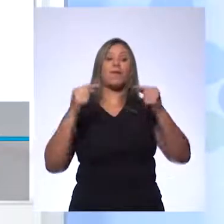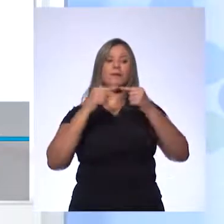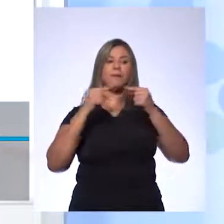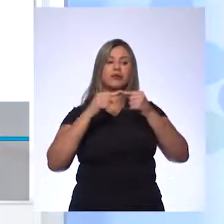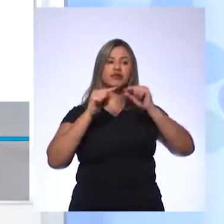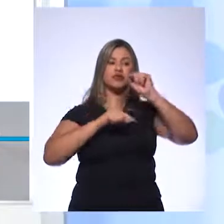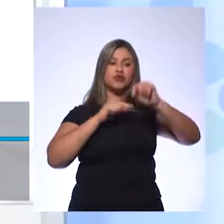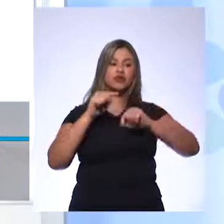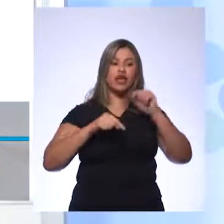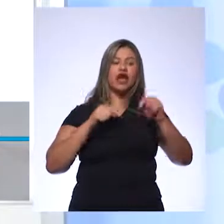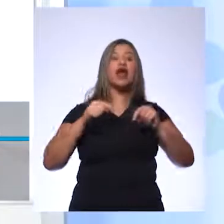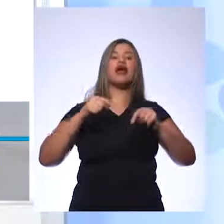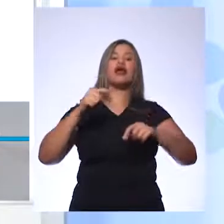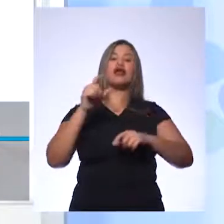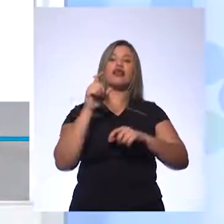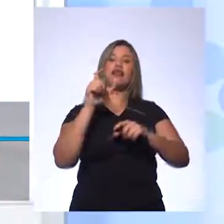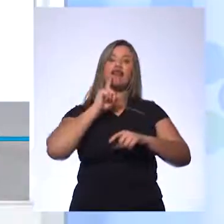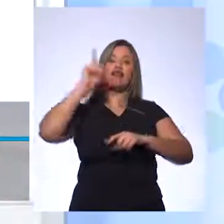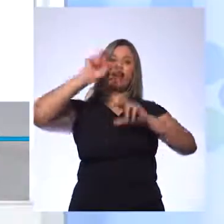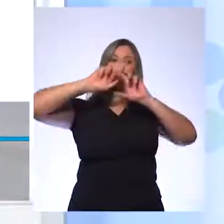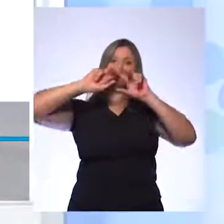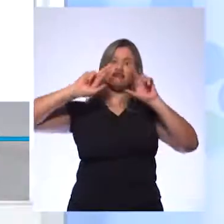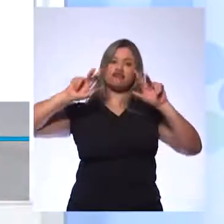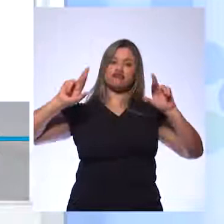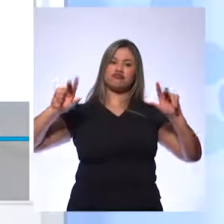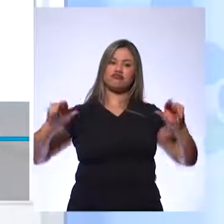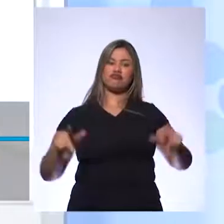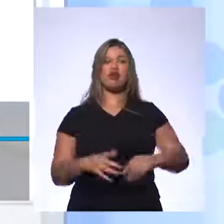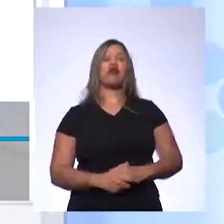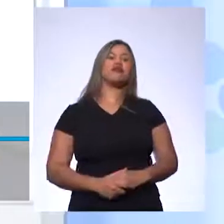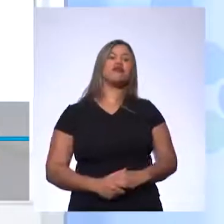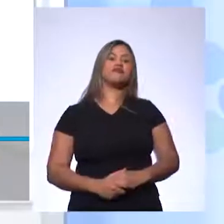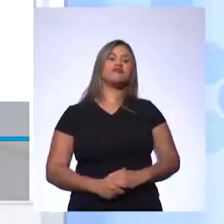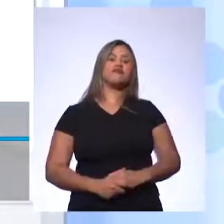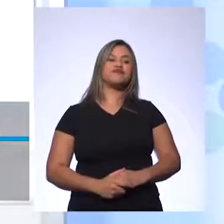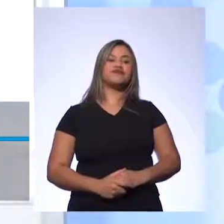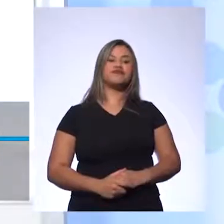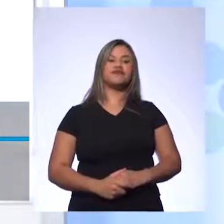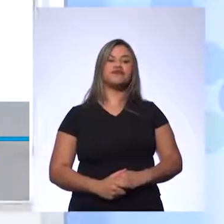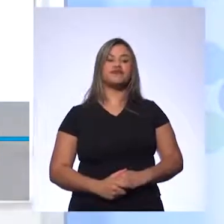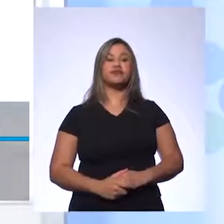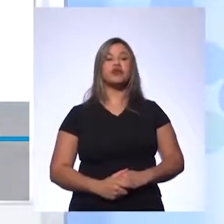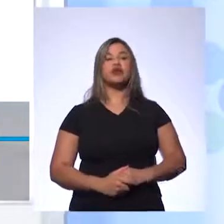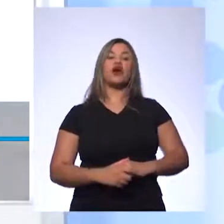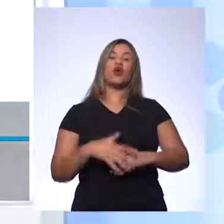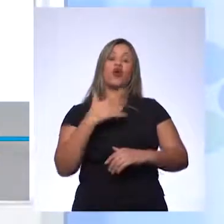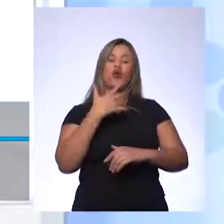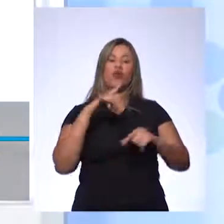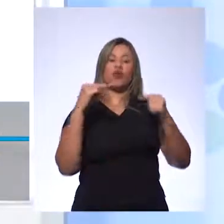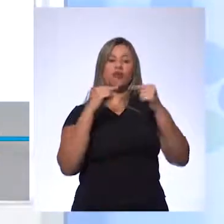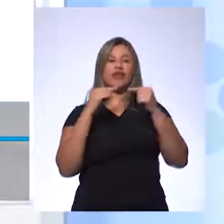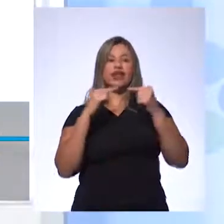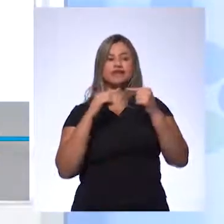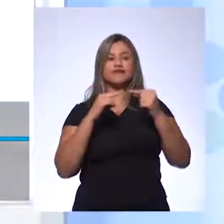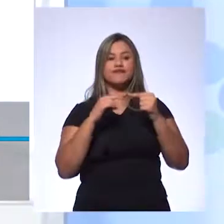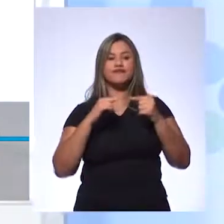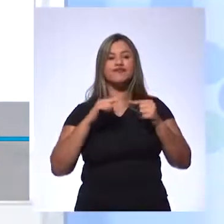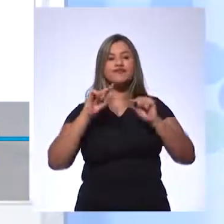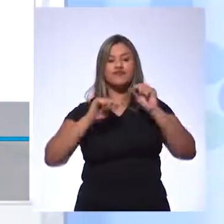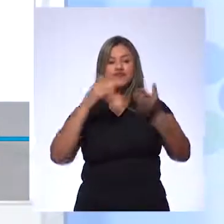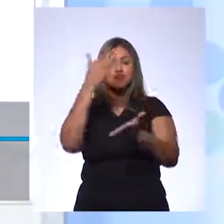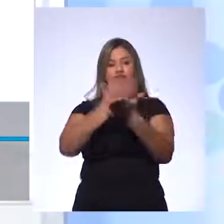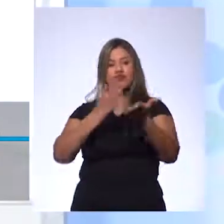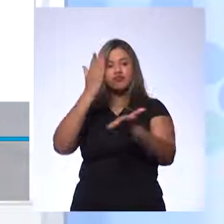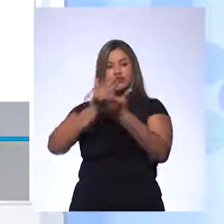de idéias religiosas outro conflito aqui que nós temos e aqui nós estamos falando da divisão porque